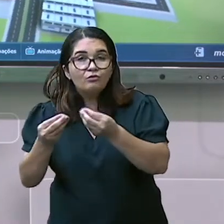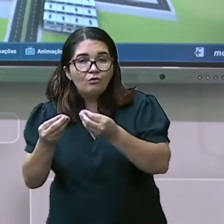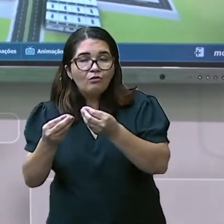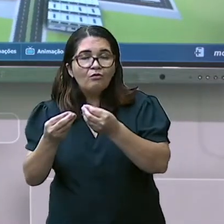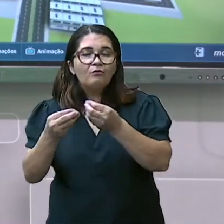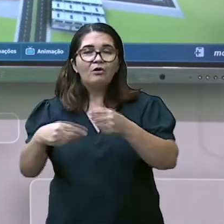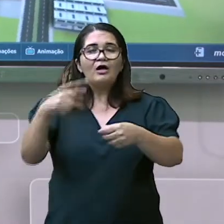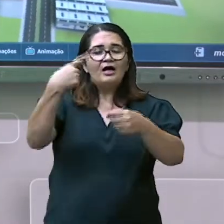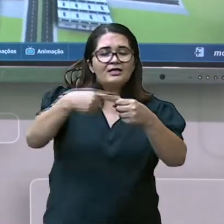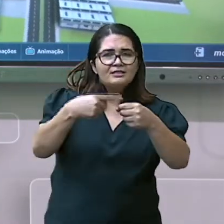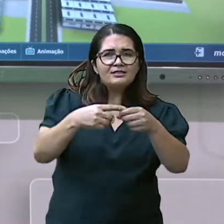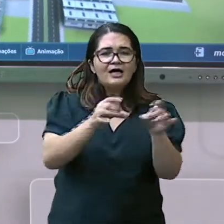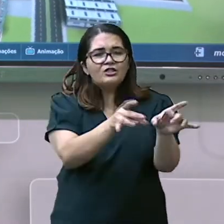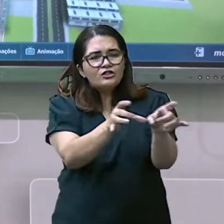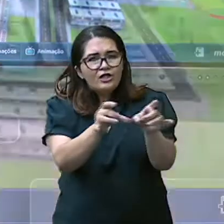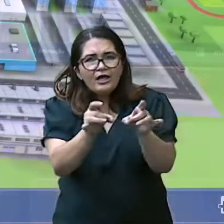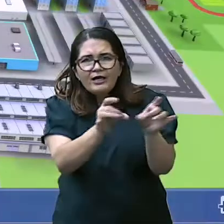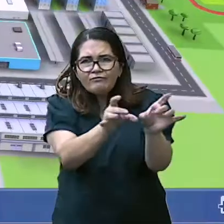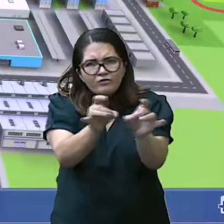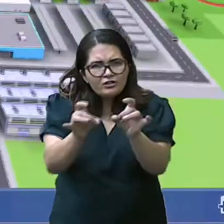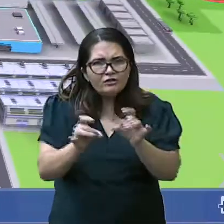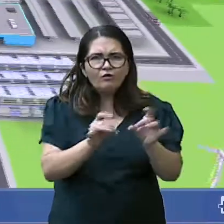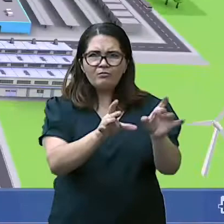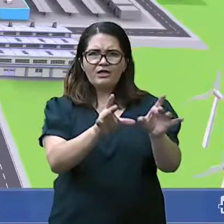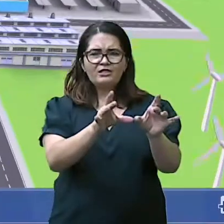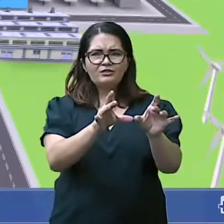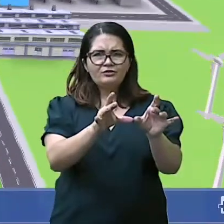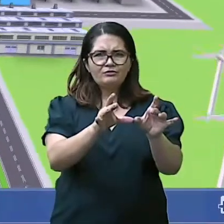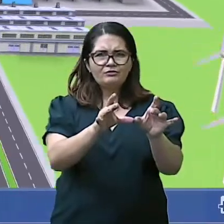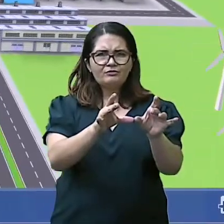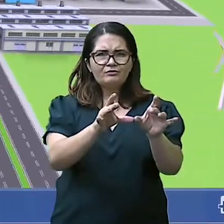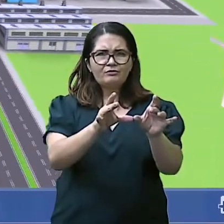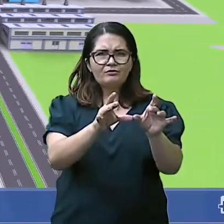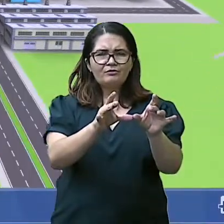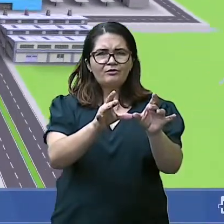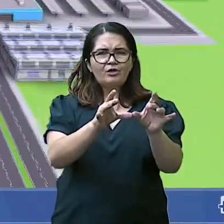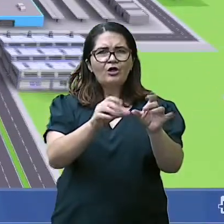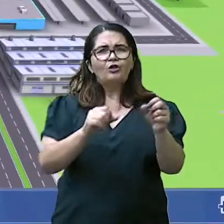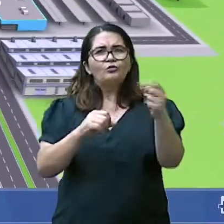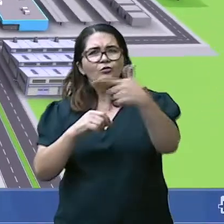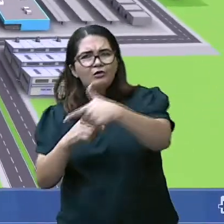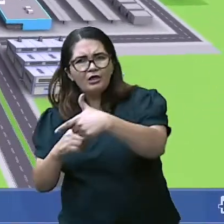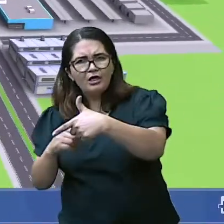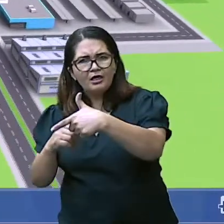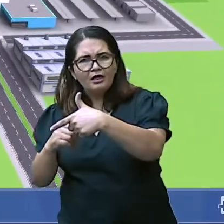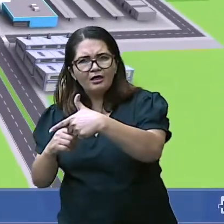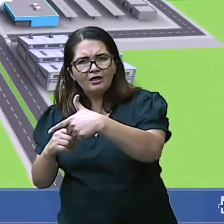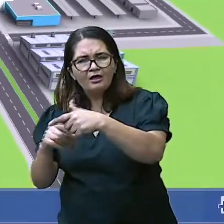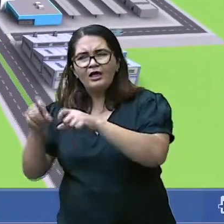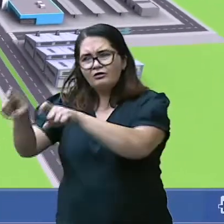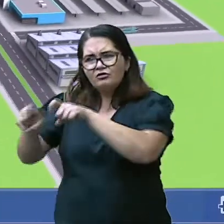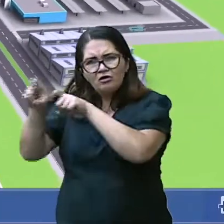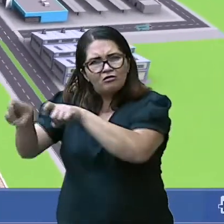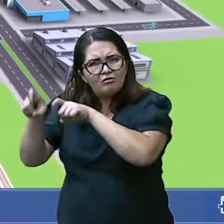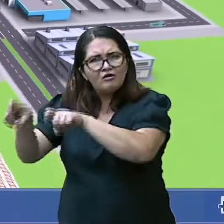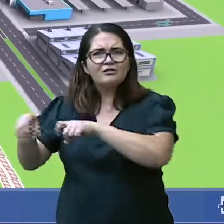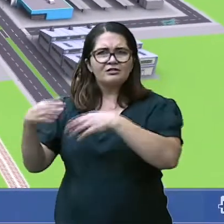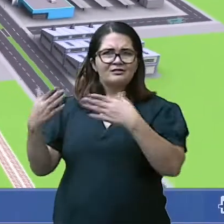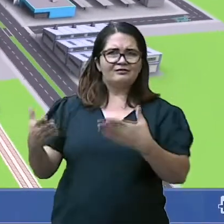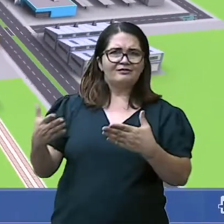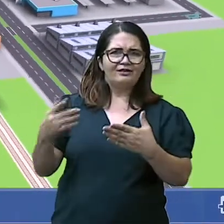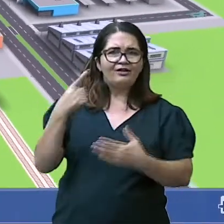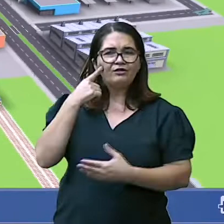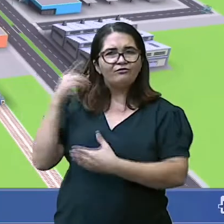nós temos o planejamento, né, de uma grande cidade. Não uma grande